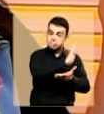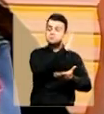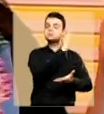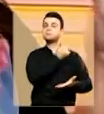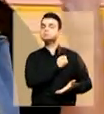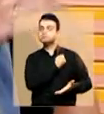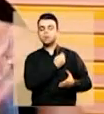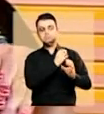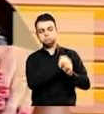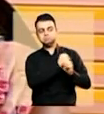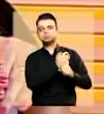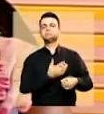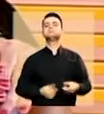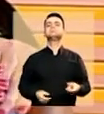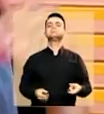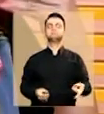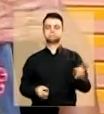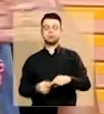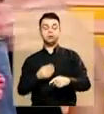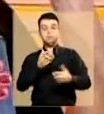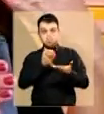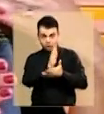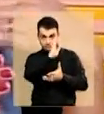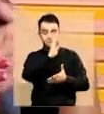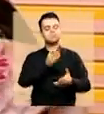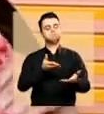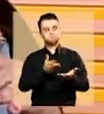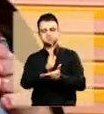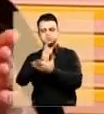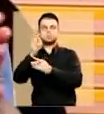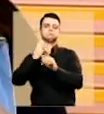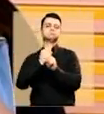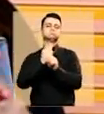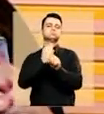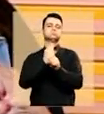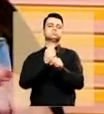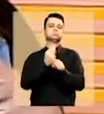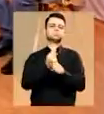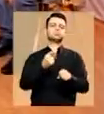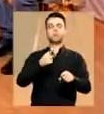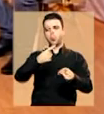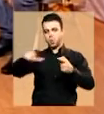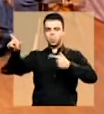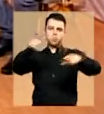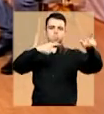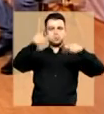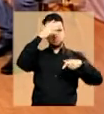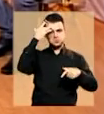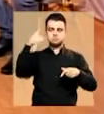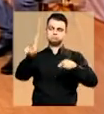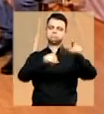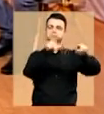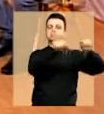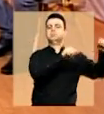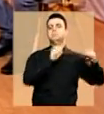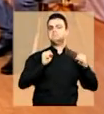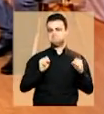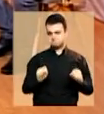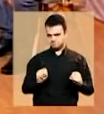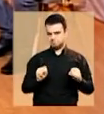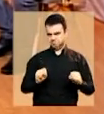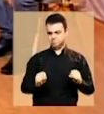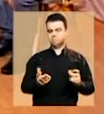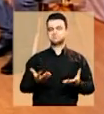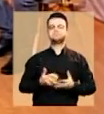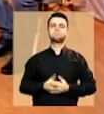pontuação maior tem o direito de escolher o país. E aí vão sobrando os outros países para encaixando no número de inscritos que a